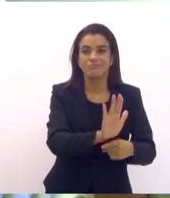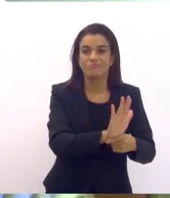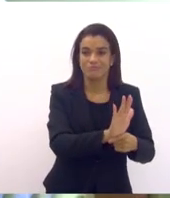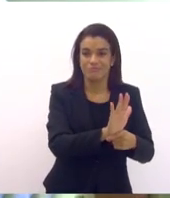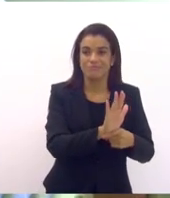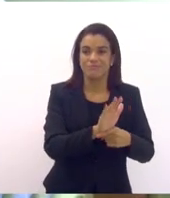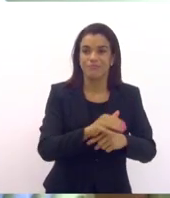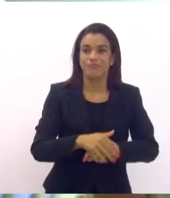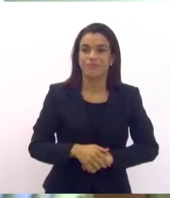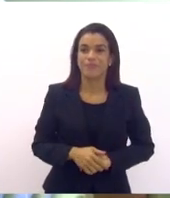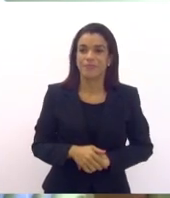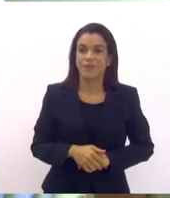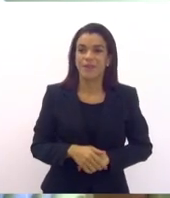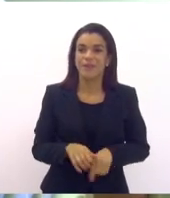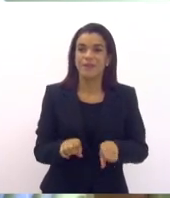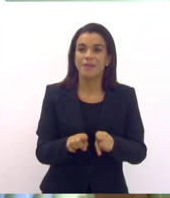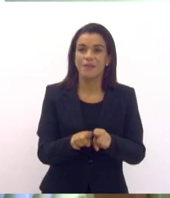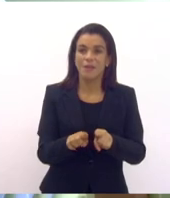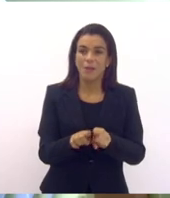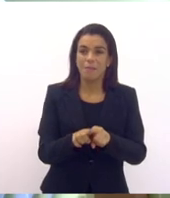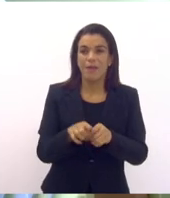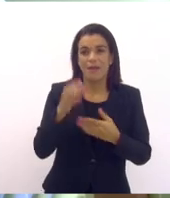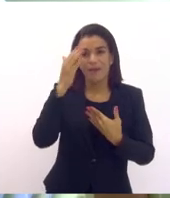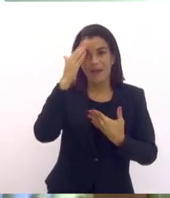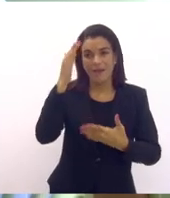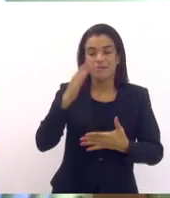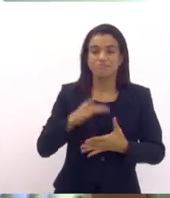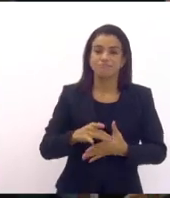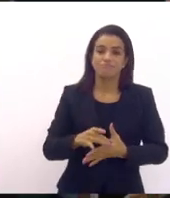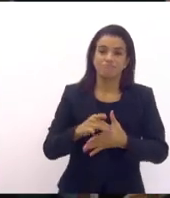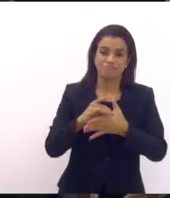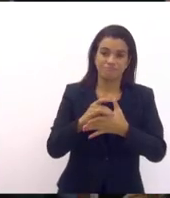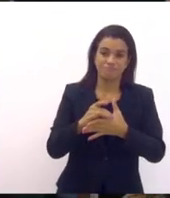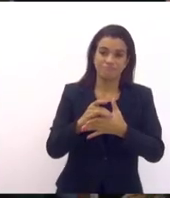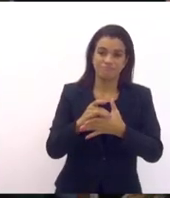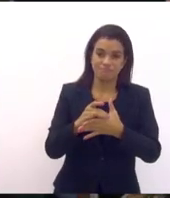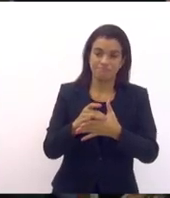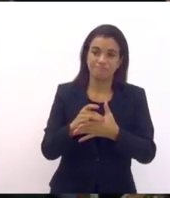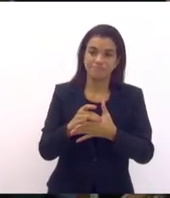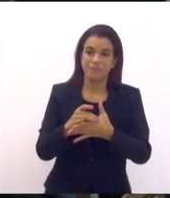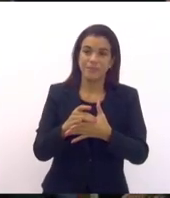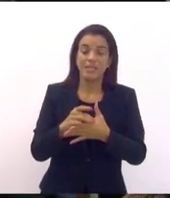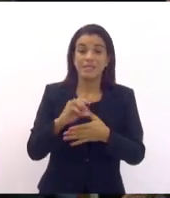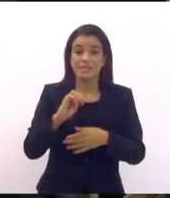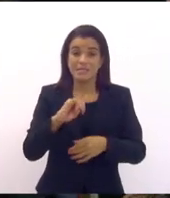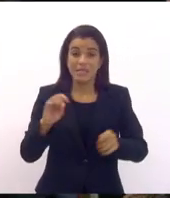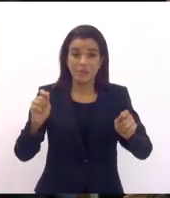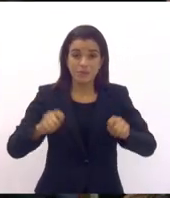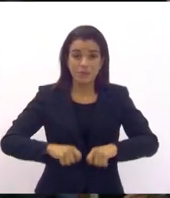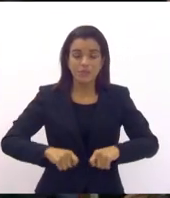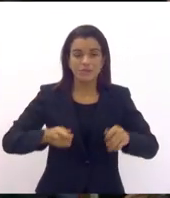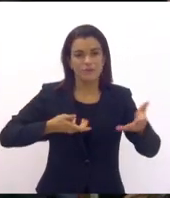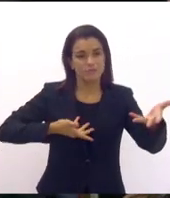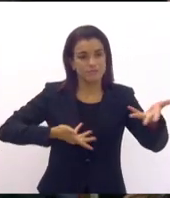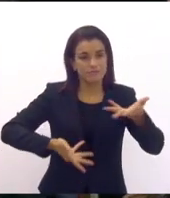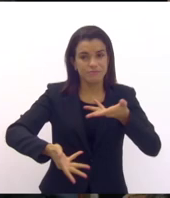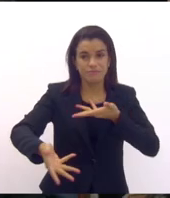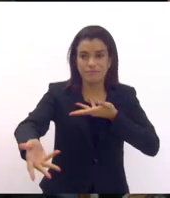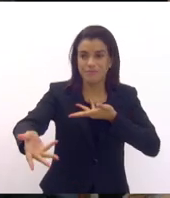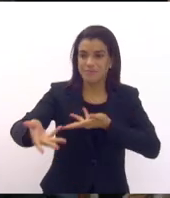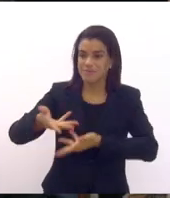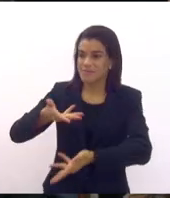e a mesmo tempo agradecer as lideranças que tornam Isso possível e que se isso é possível também partilhar